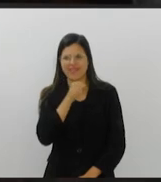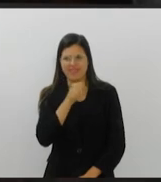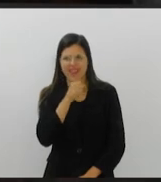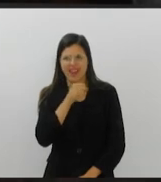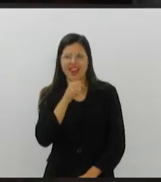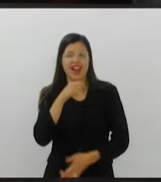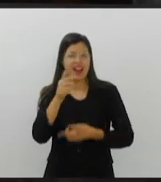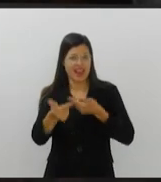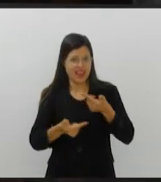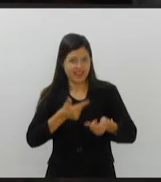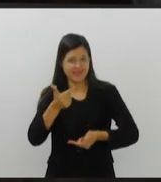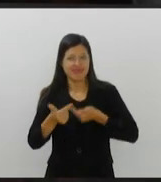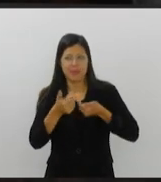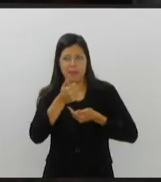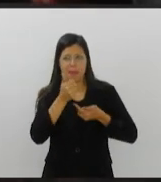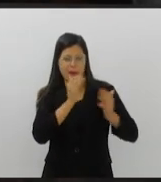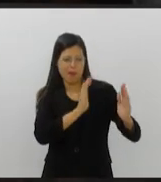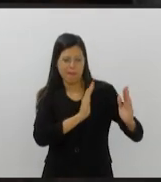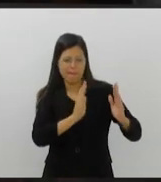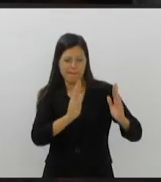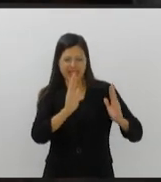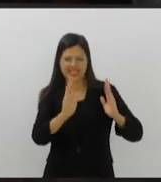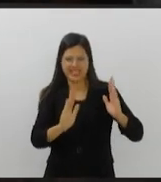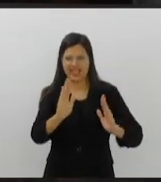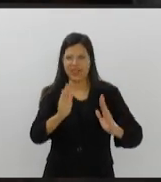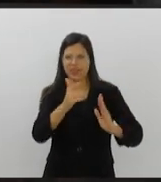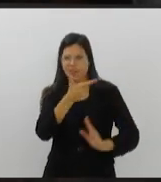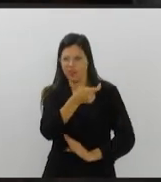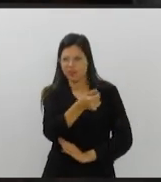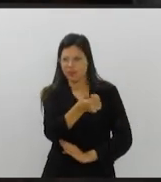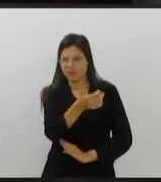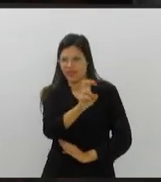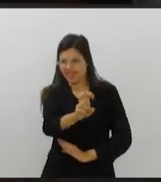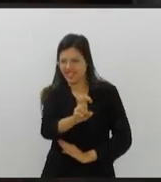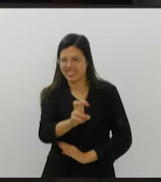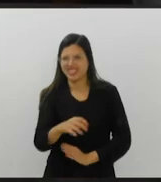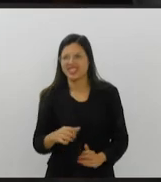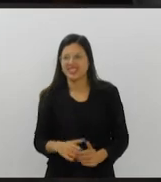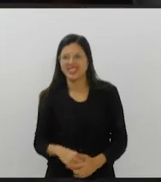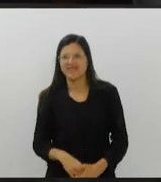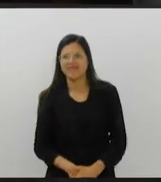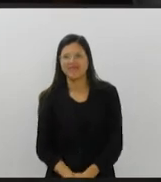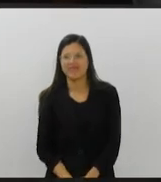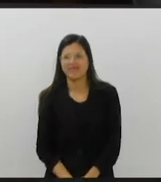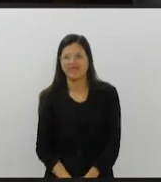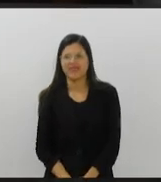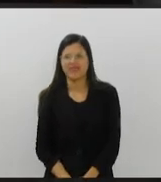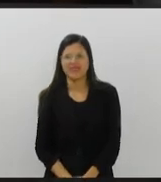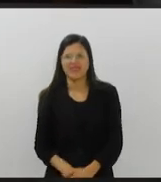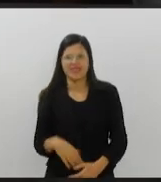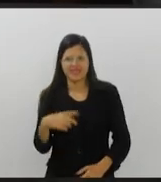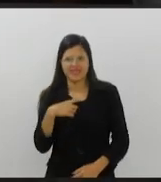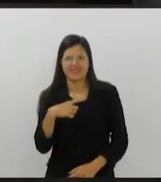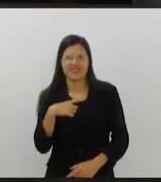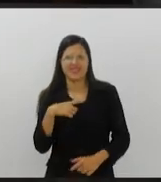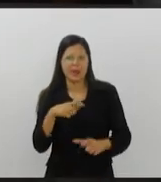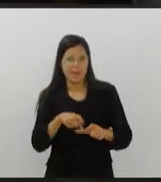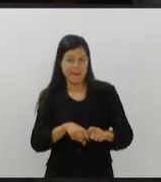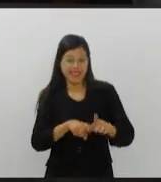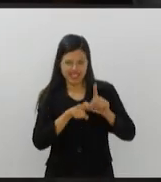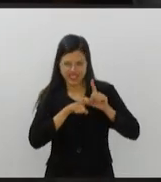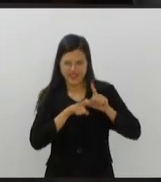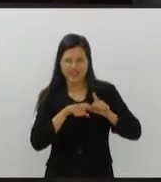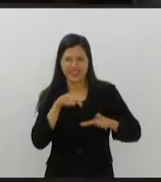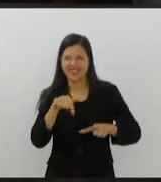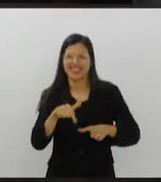primeiro mandato, lá em 2015, que a gente entrou, né? 2014 todo. Então, a gente tem uma dívida de gratidão.